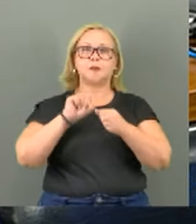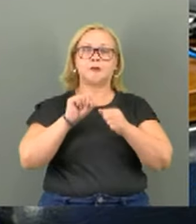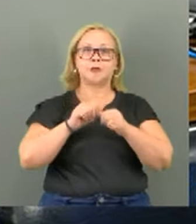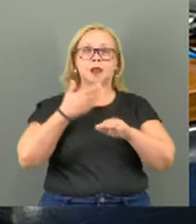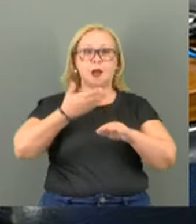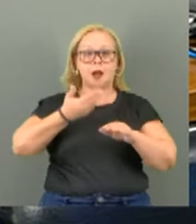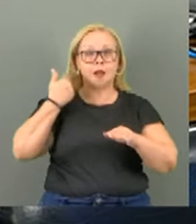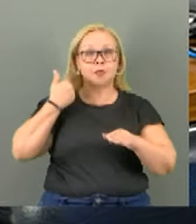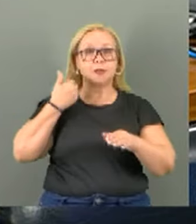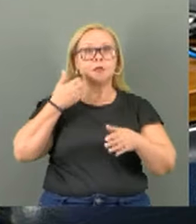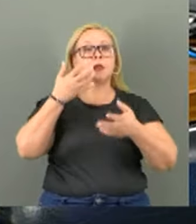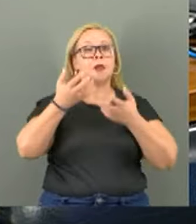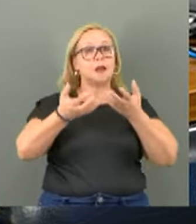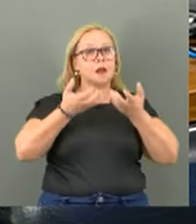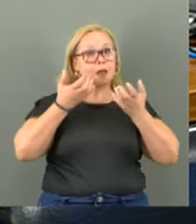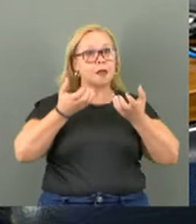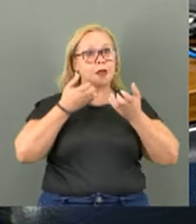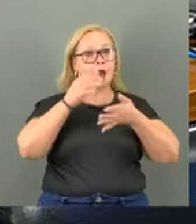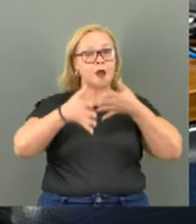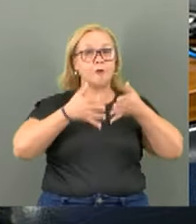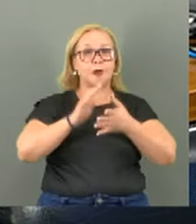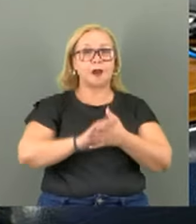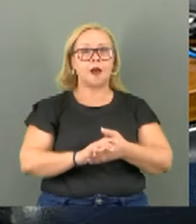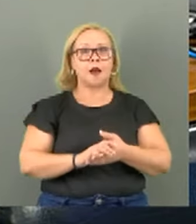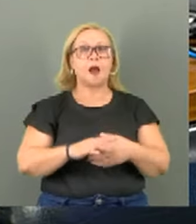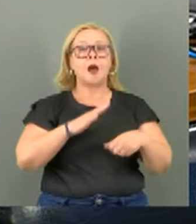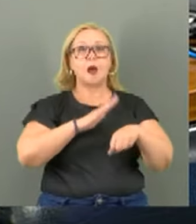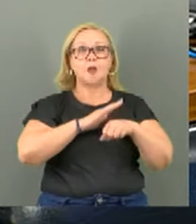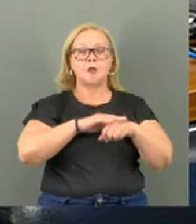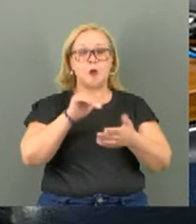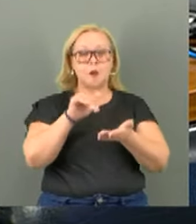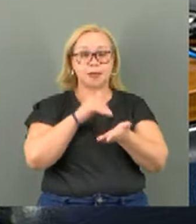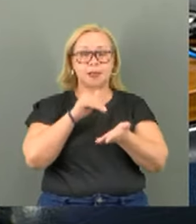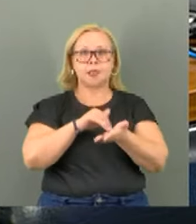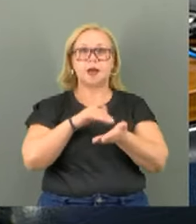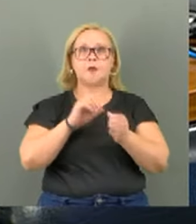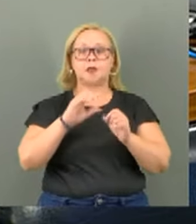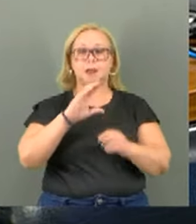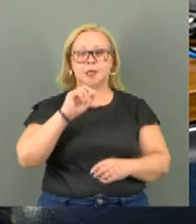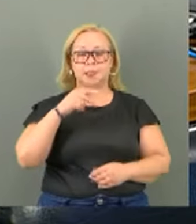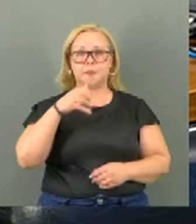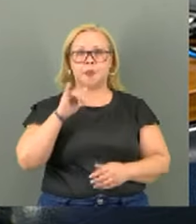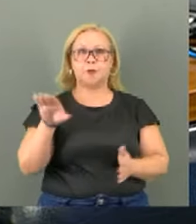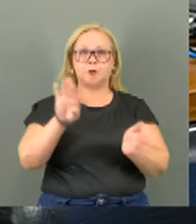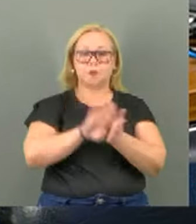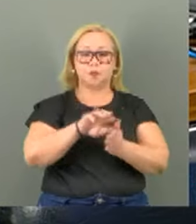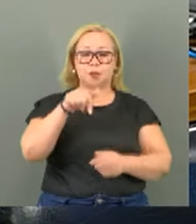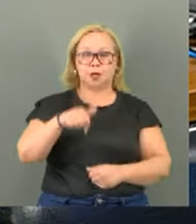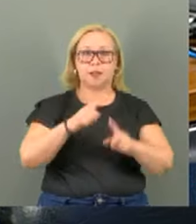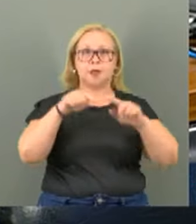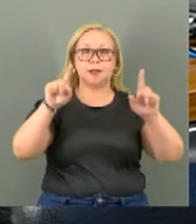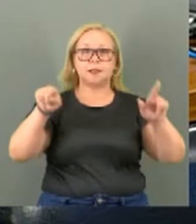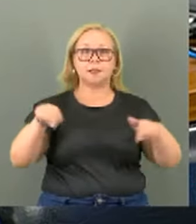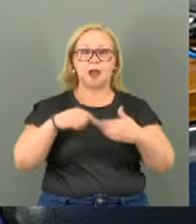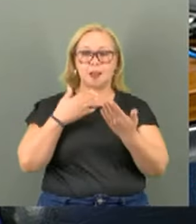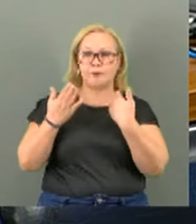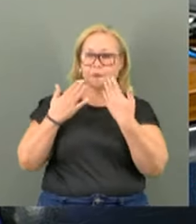queria dizer o seguinte, o nosso secretário aqui da CPI, quando eu cheguei aqui na sala, estava